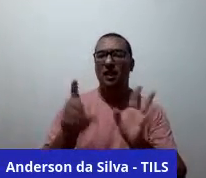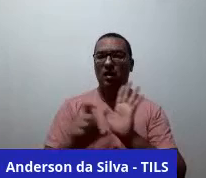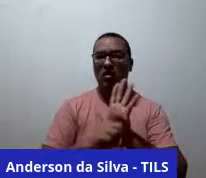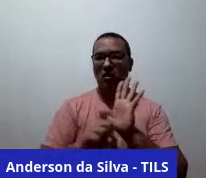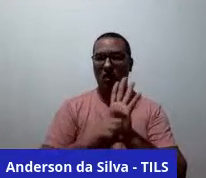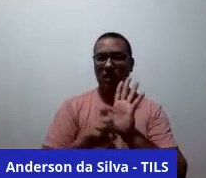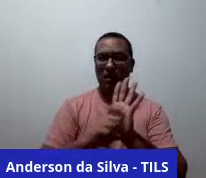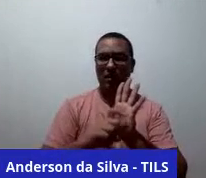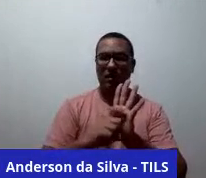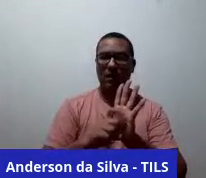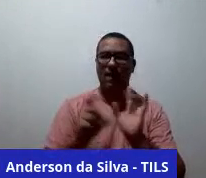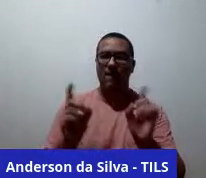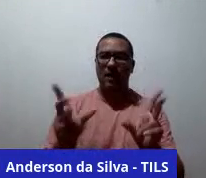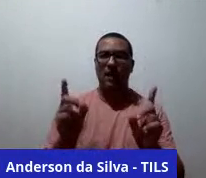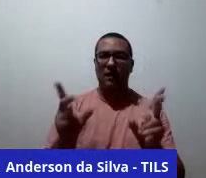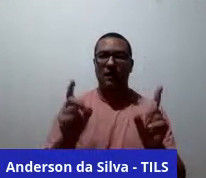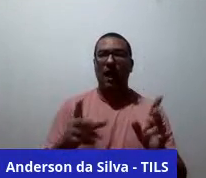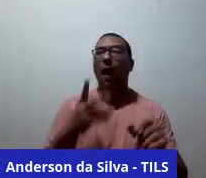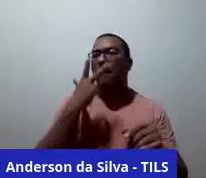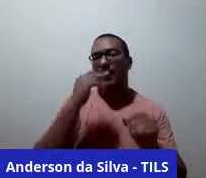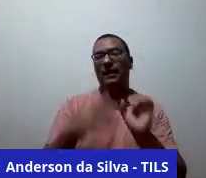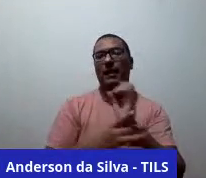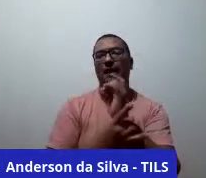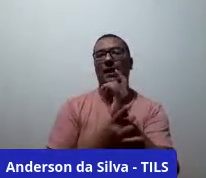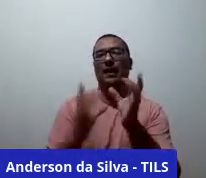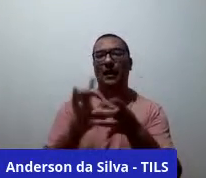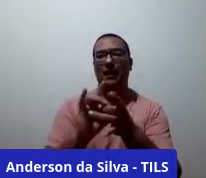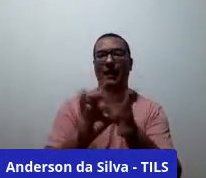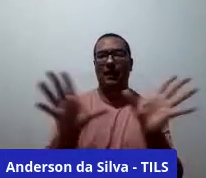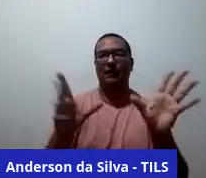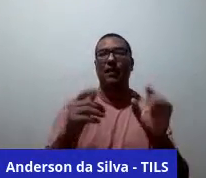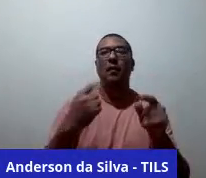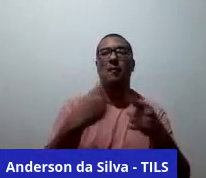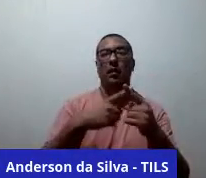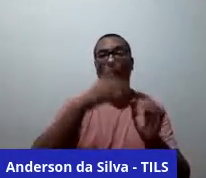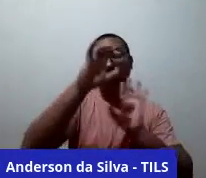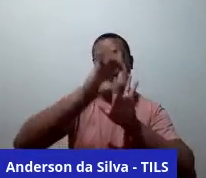assim, simplesmente porque entendeu que ele tinha o direito a ter,